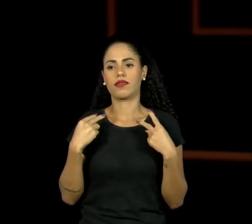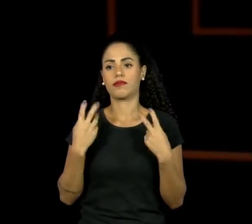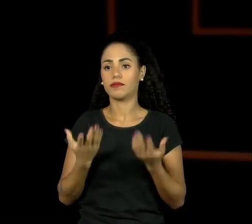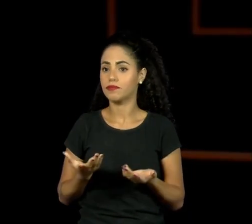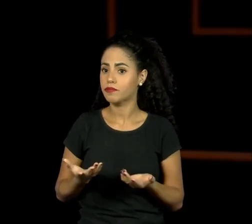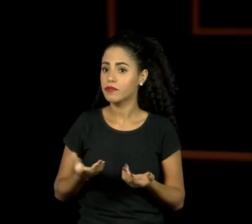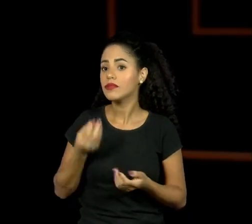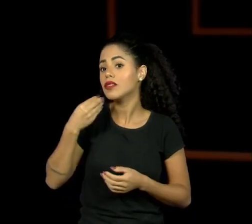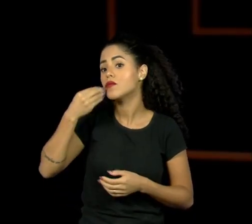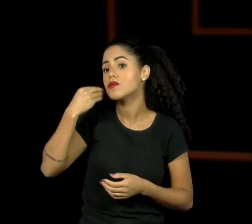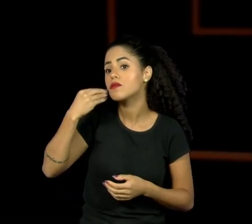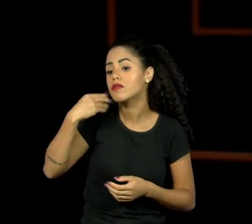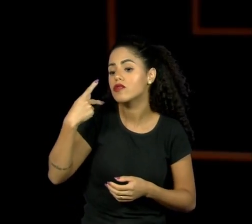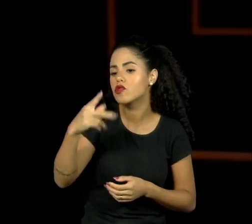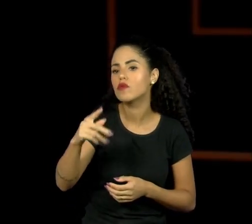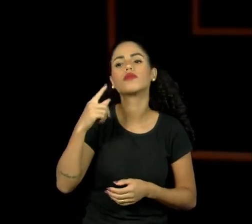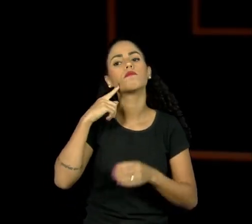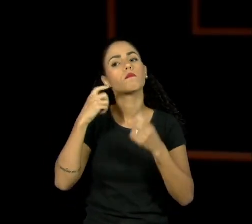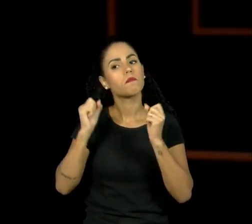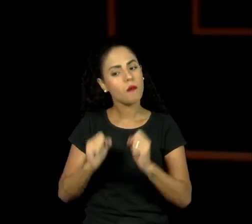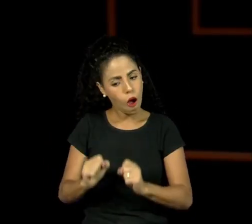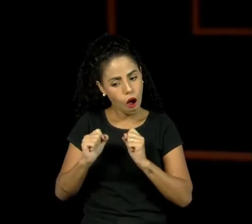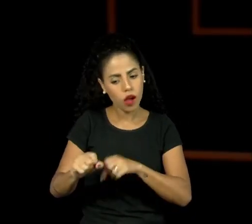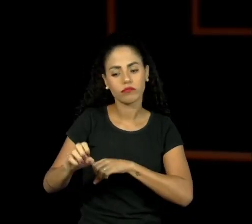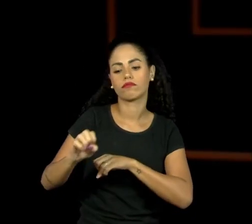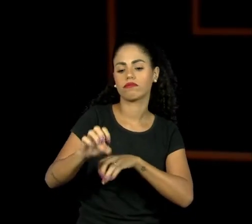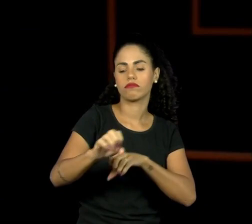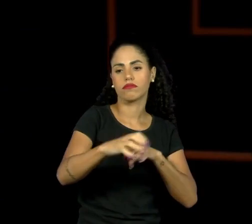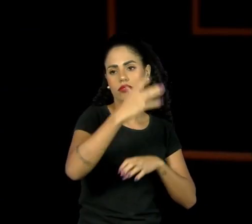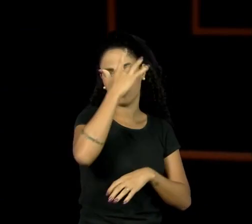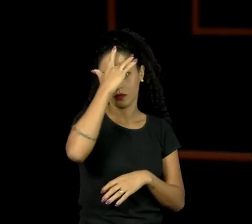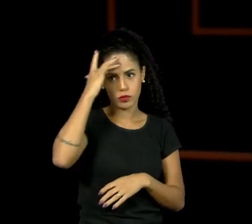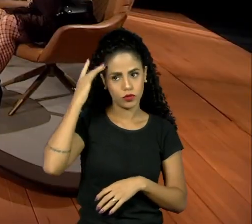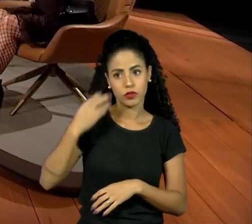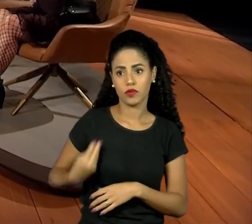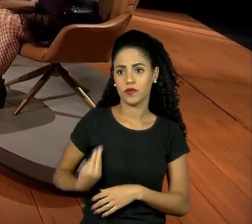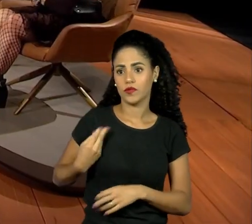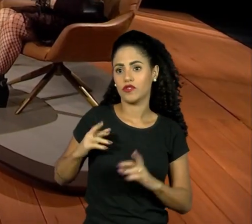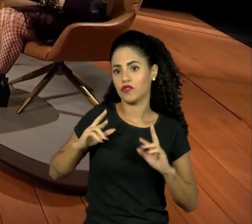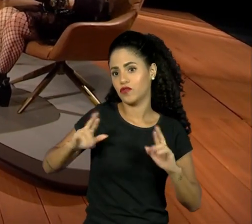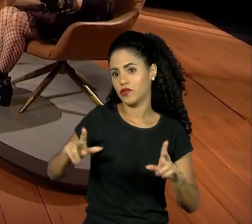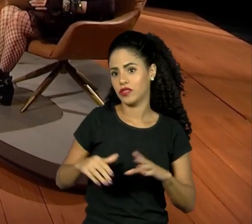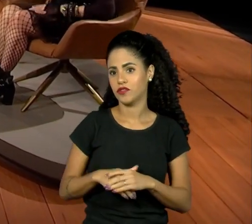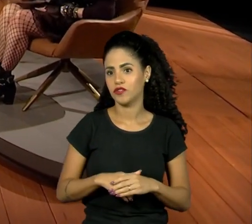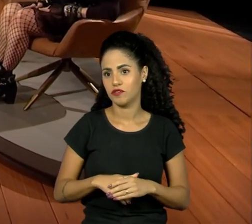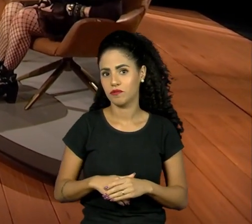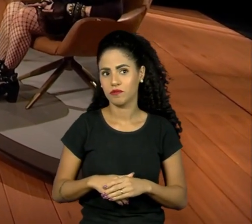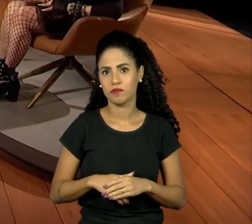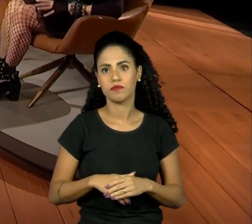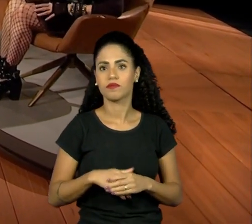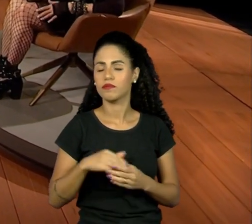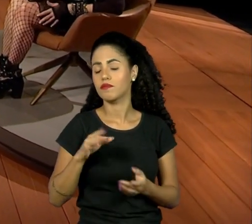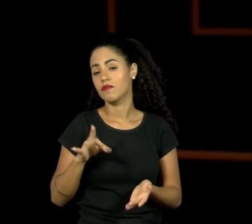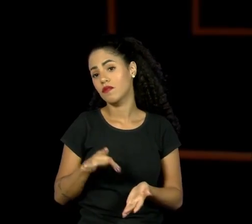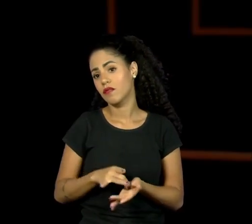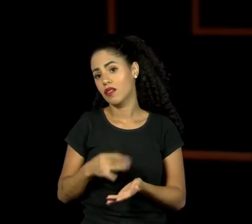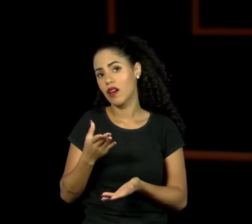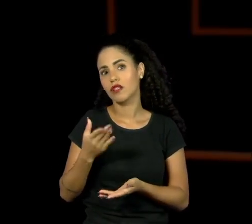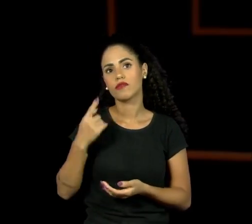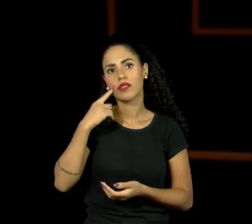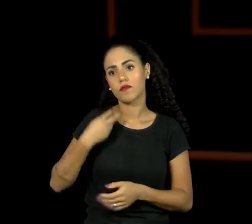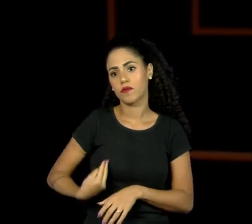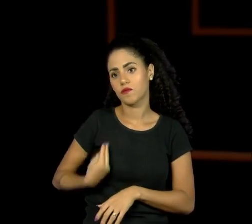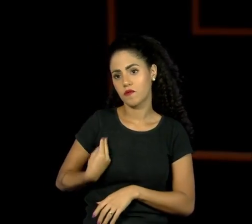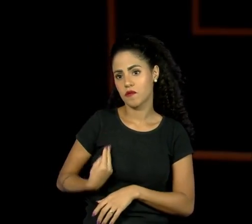sua experiência é que você pode passar para a pessoa que não precisa viver o que você viveu, né? Sim. Não precisa viver o que você viveu.